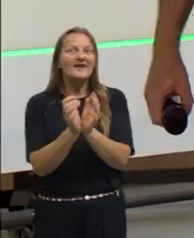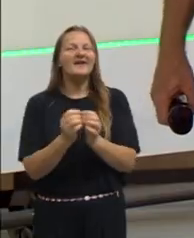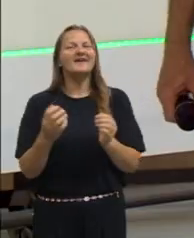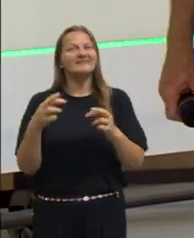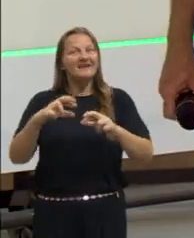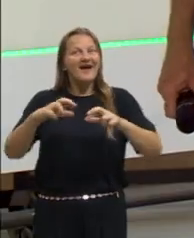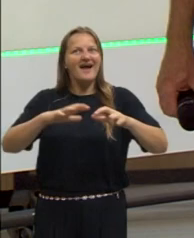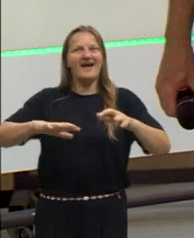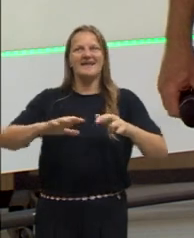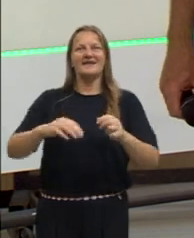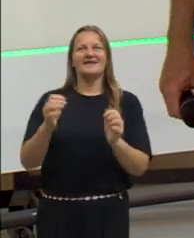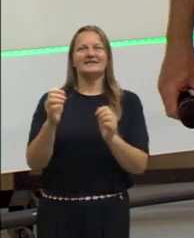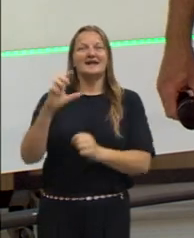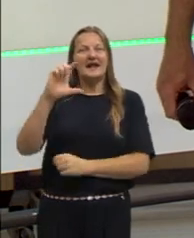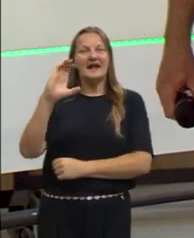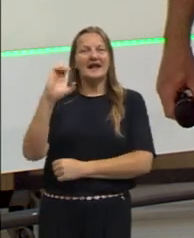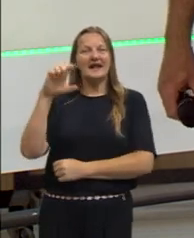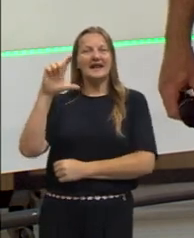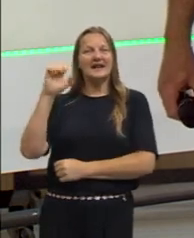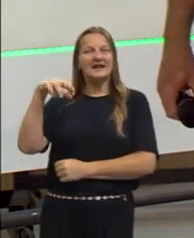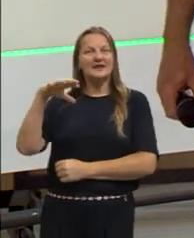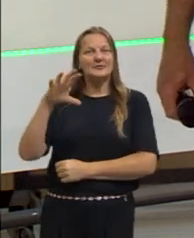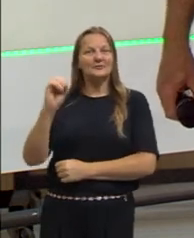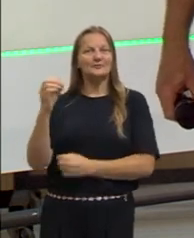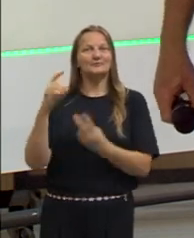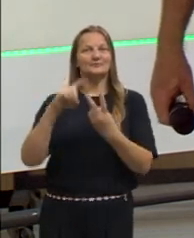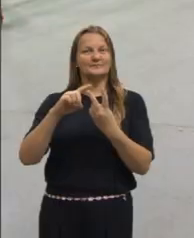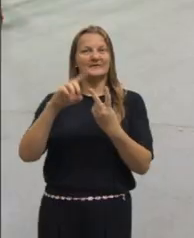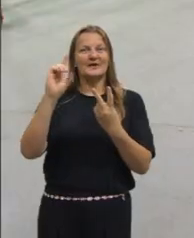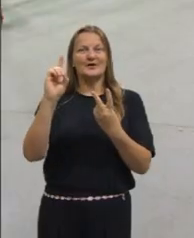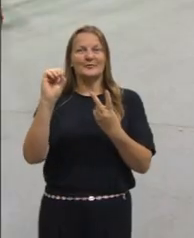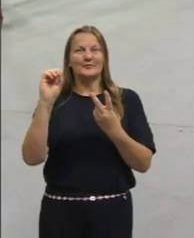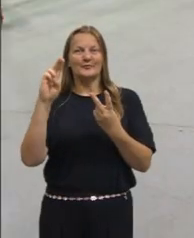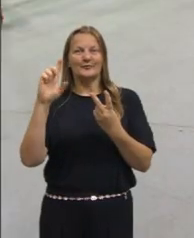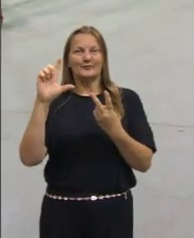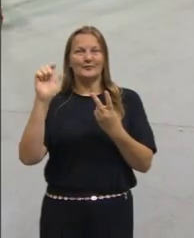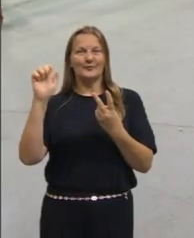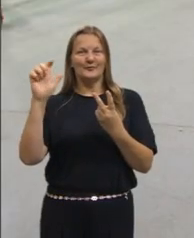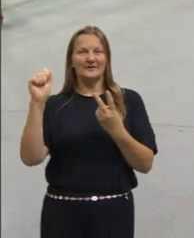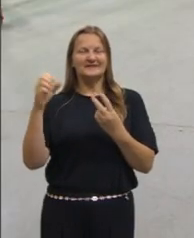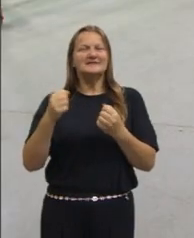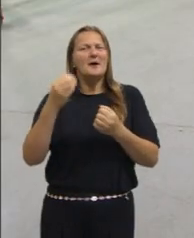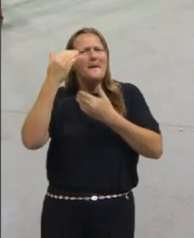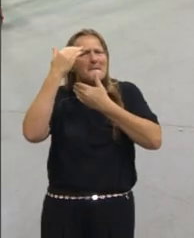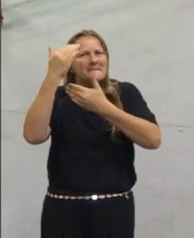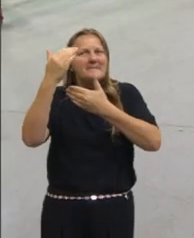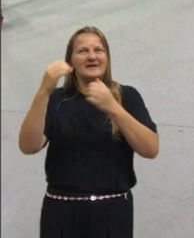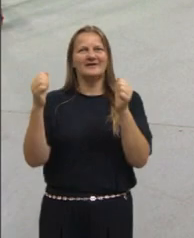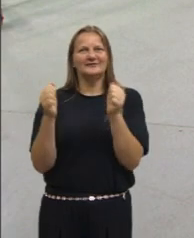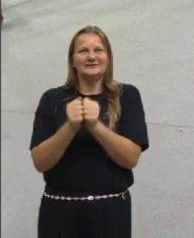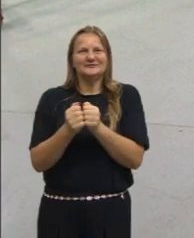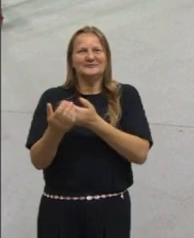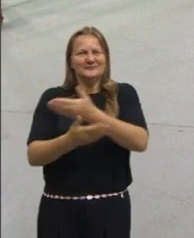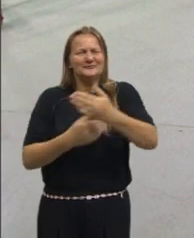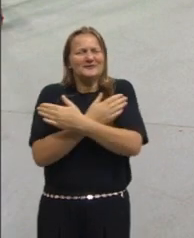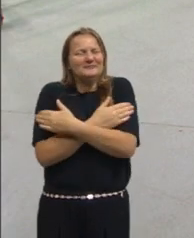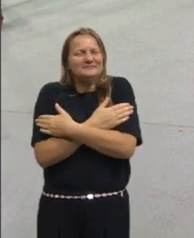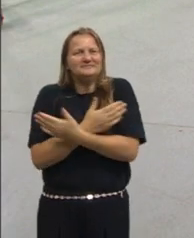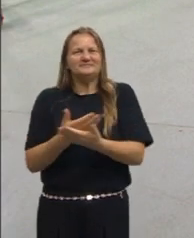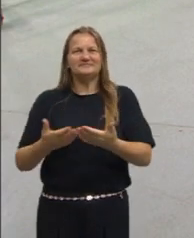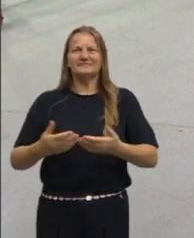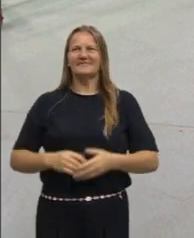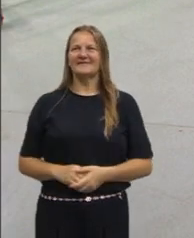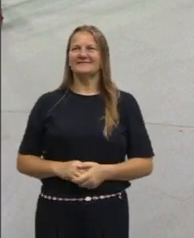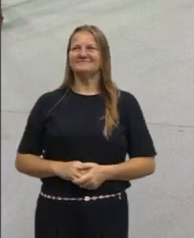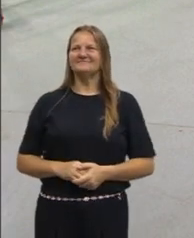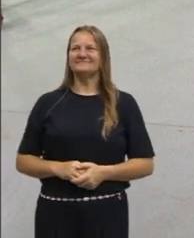o clênio E o Douglas vou chamar eles então para se apresentar E aí pessoal uma honra tá com vocês aqui no estúdio um grande abraço fala